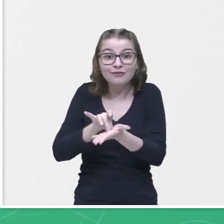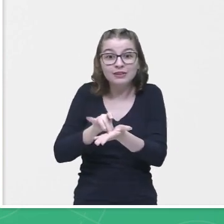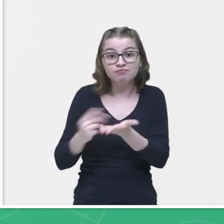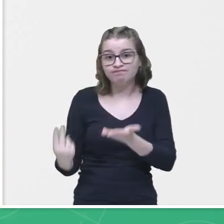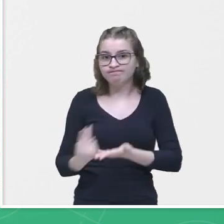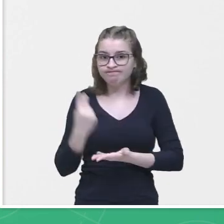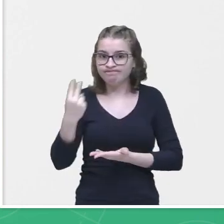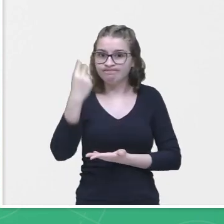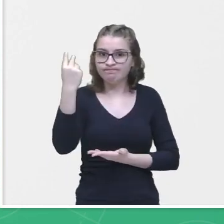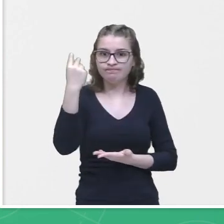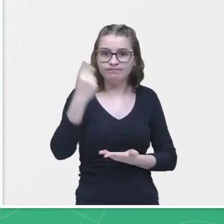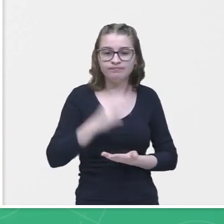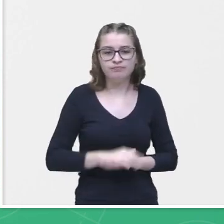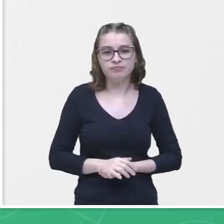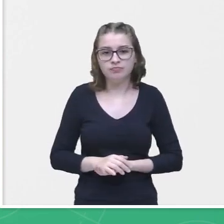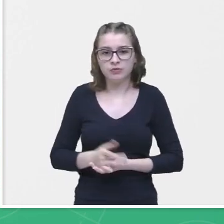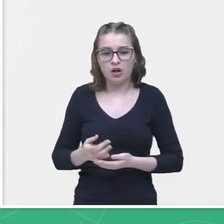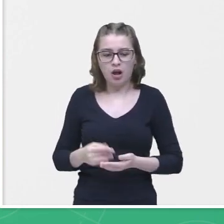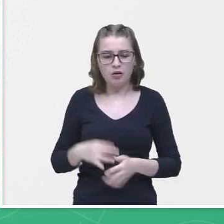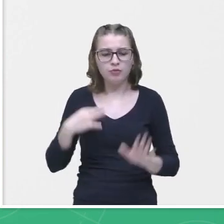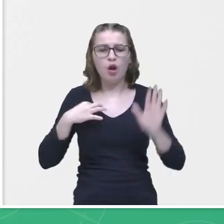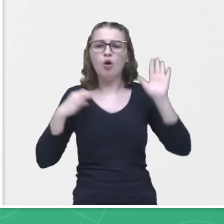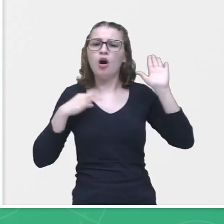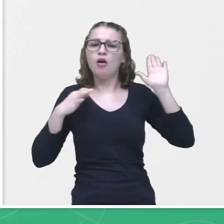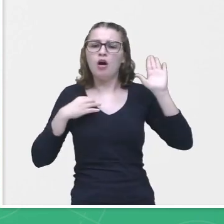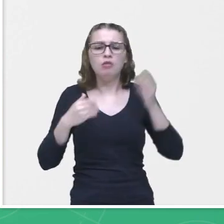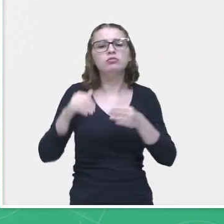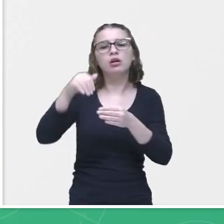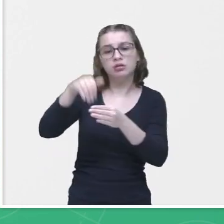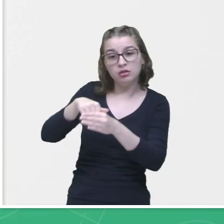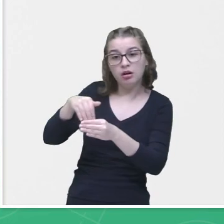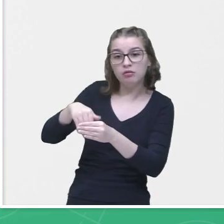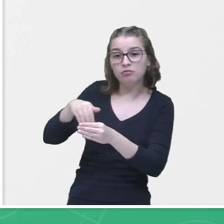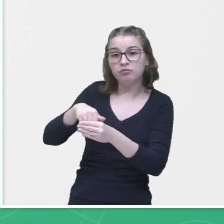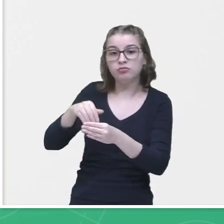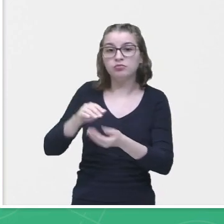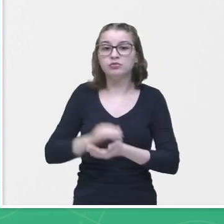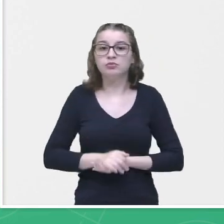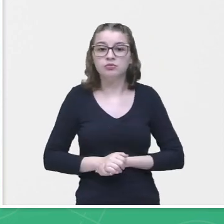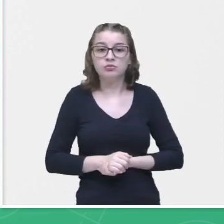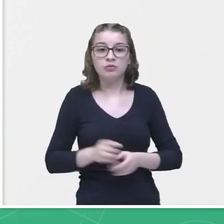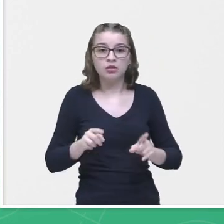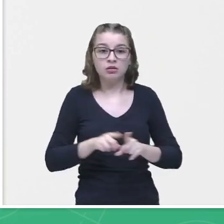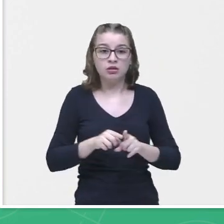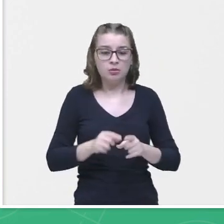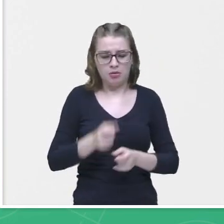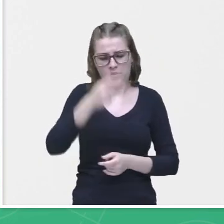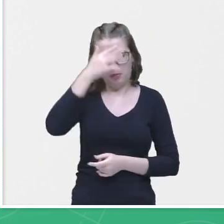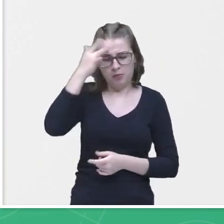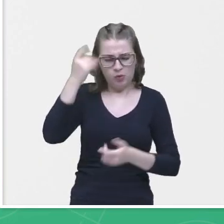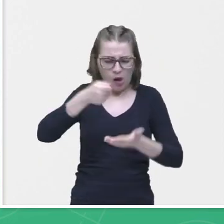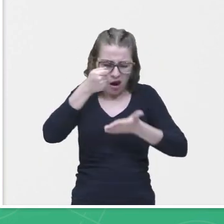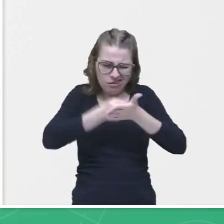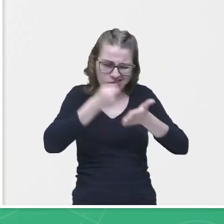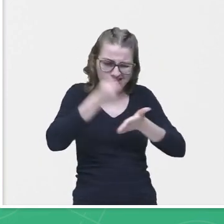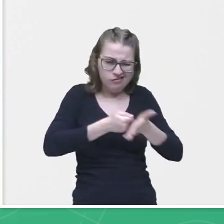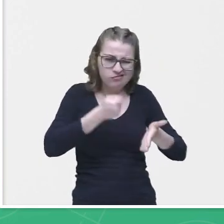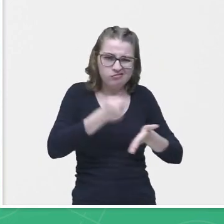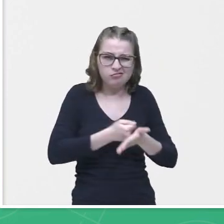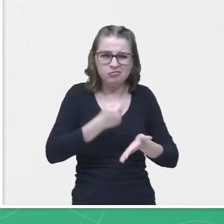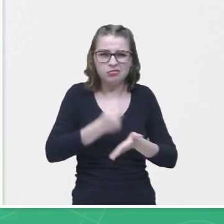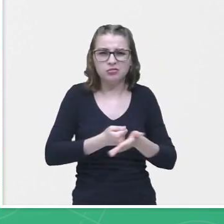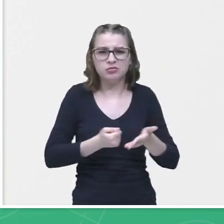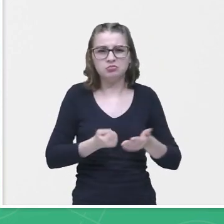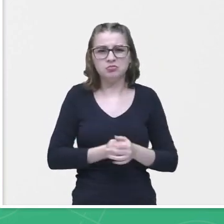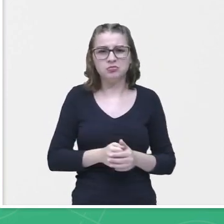conquista de votar e ser votado, isso aí é um fato. Observe-se que a função do termo uma conquista dura é de predicativo que